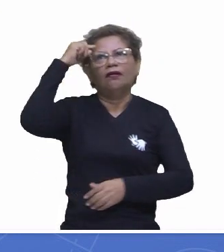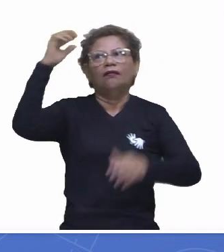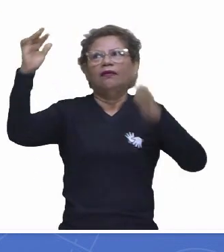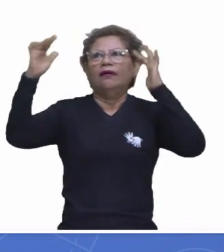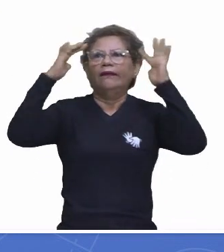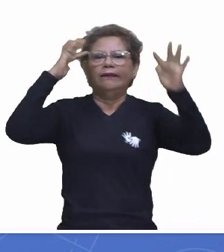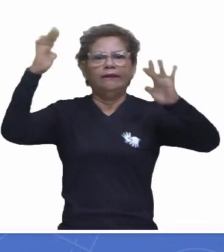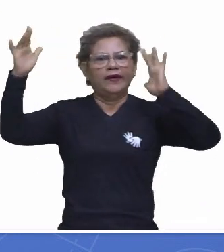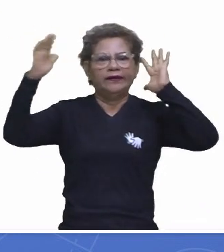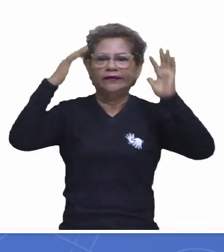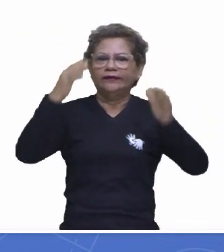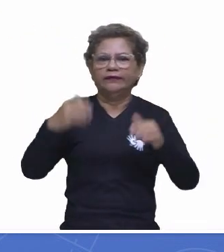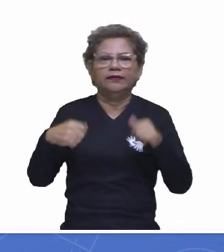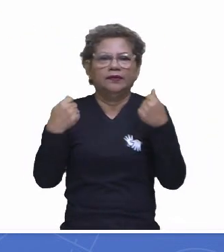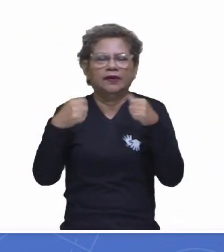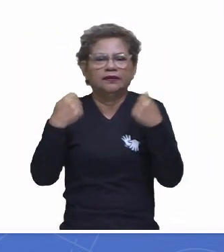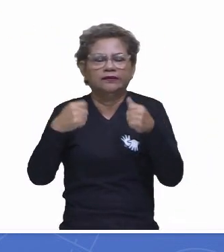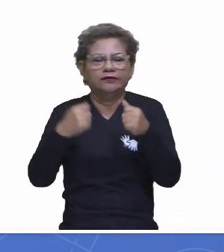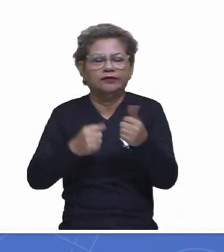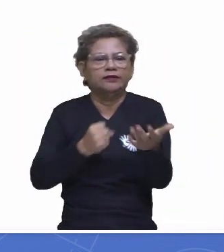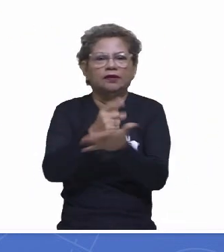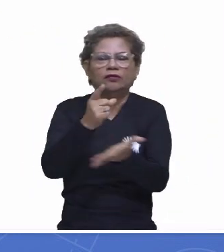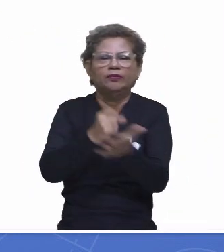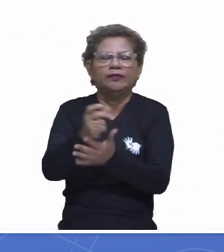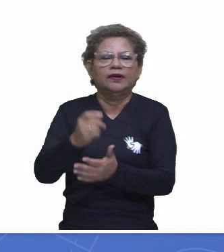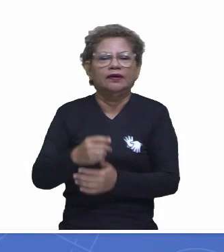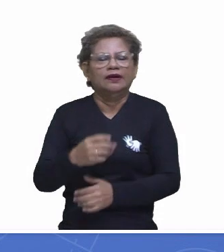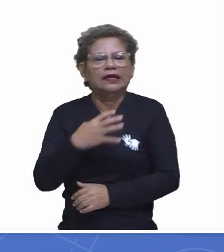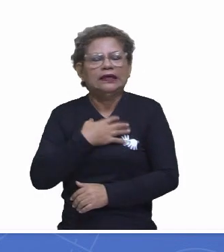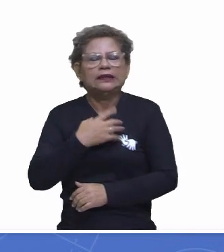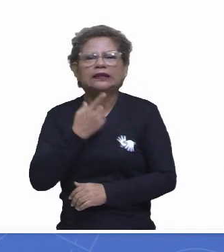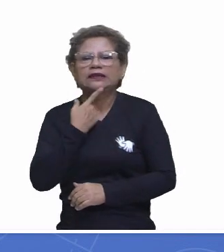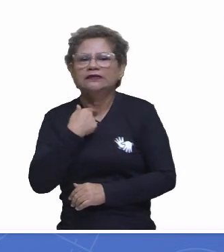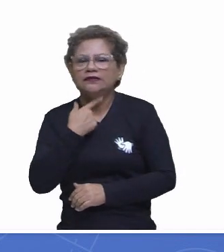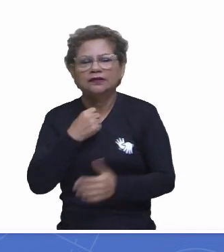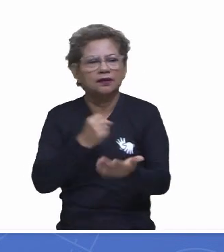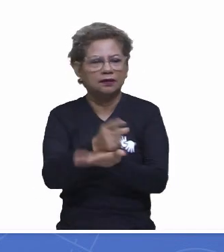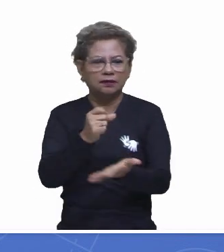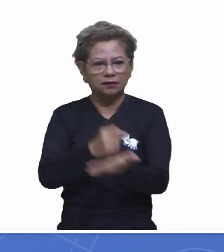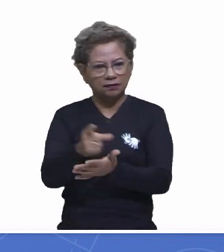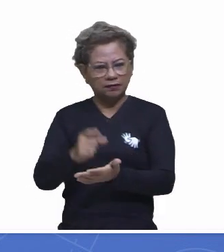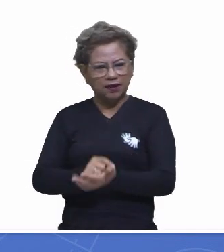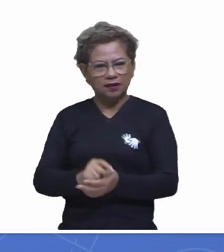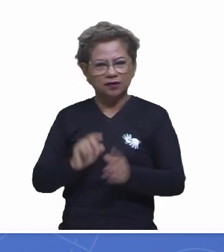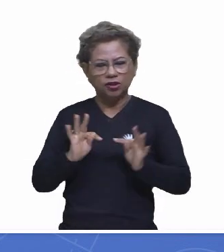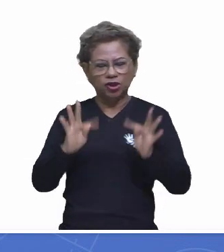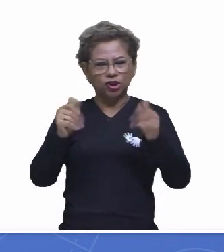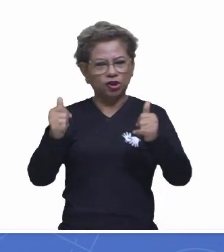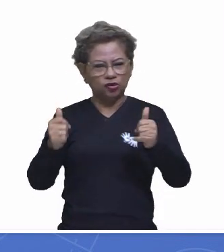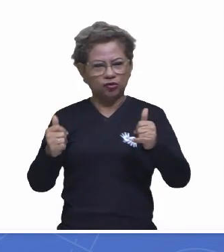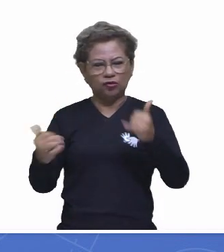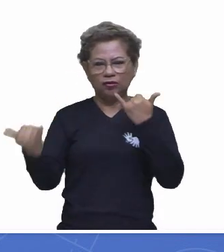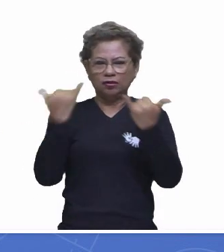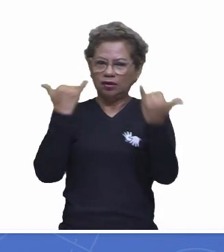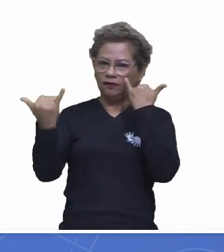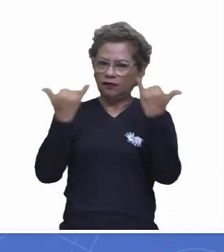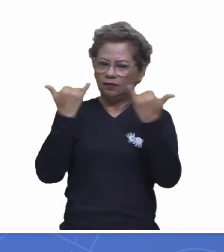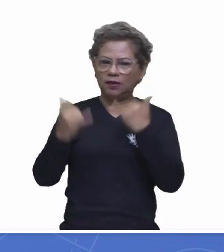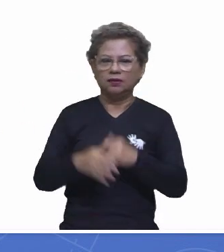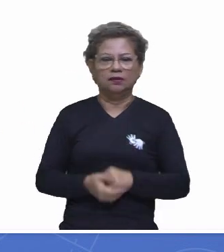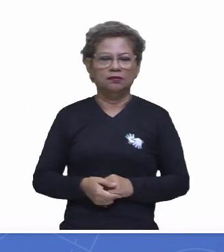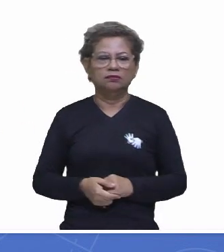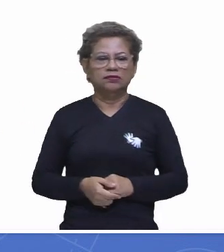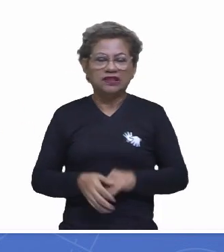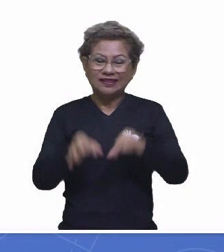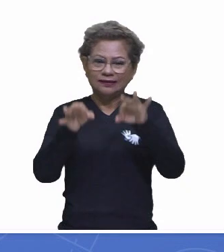ou seja, a crença de prazeres que são trazidos lá pelos anúncios publicitários. Então, a alternativa correta aqui dessa